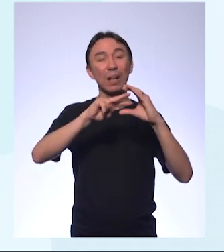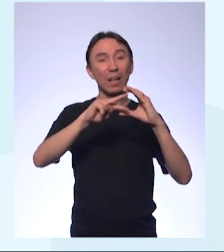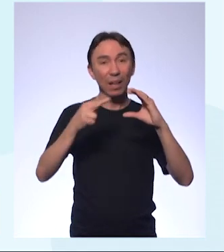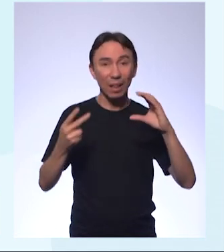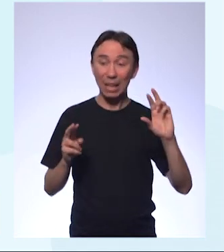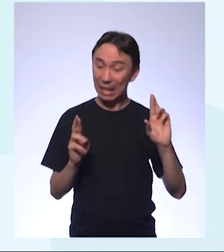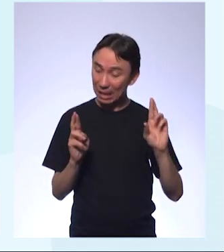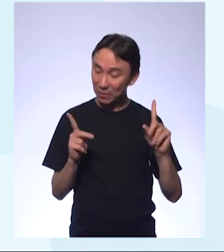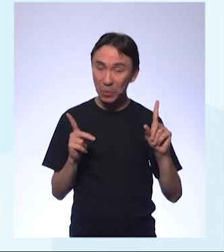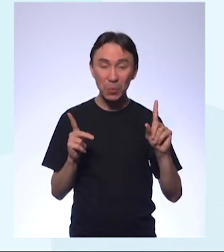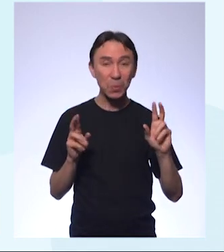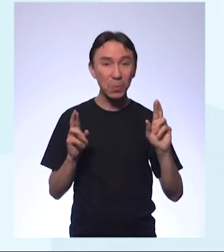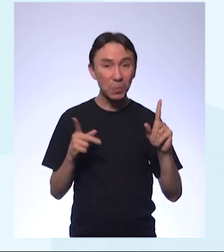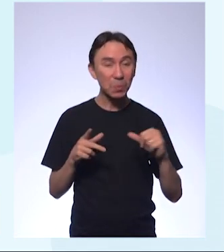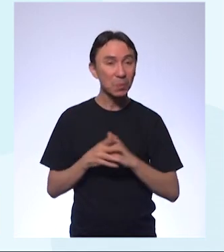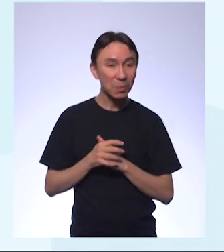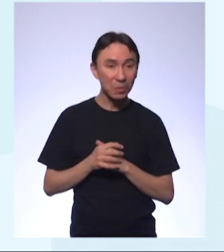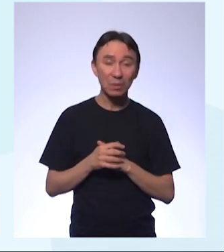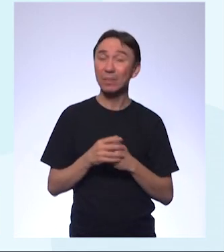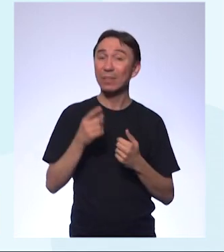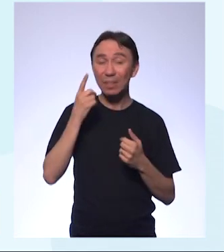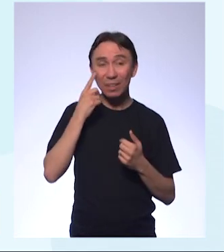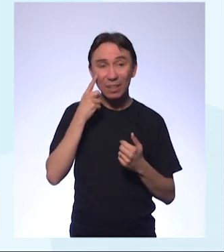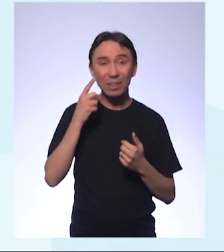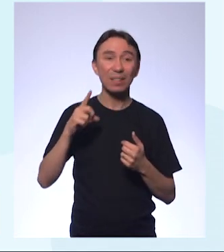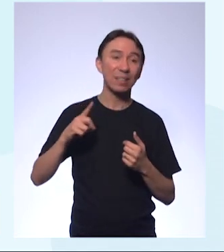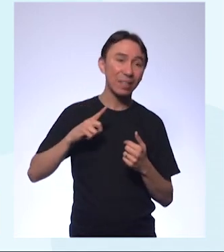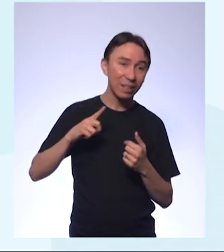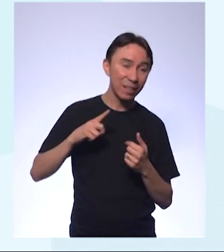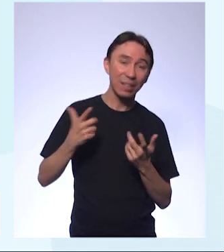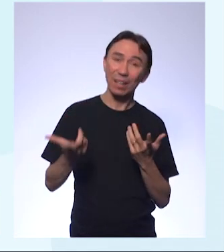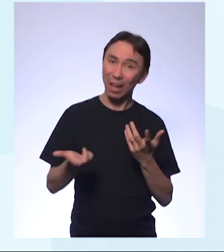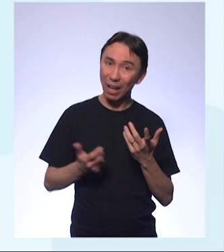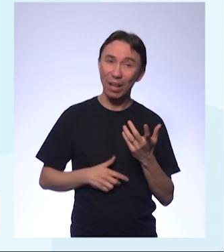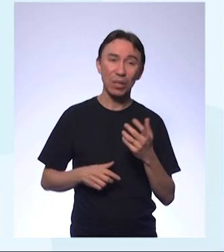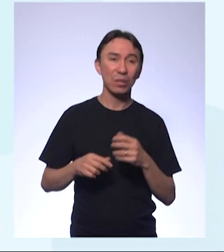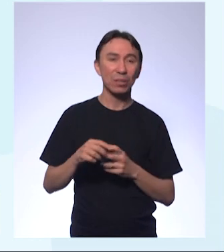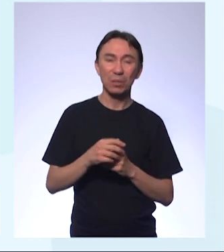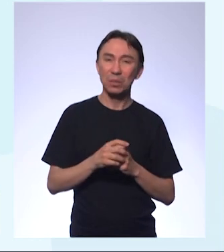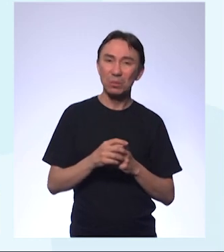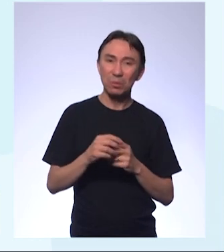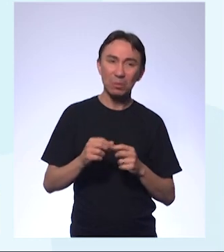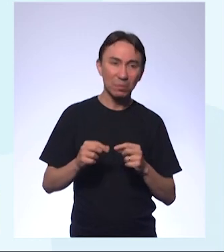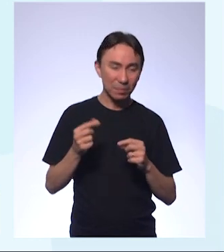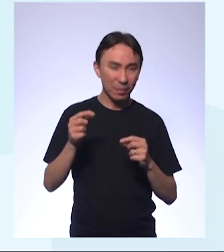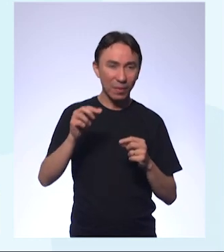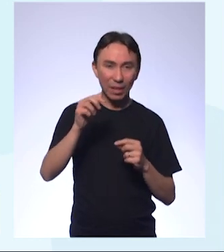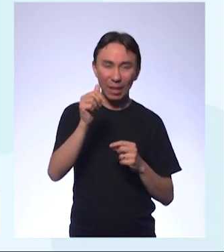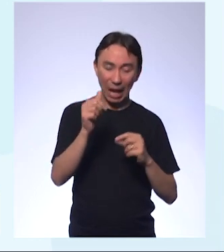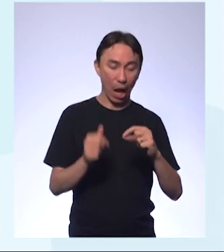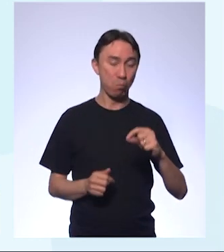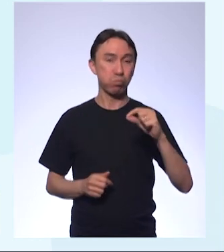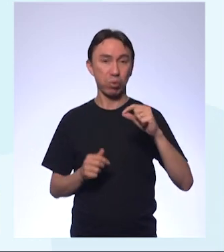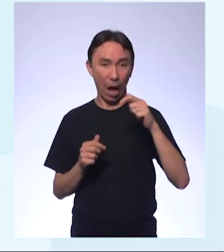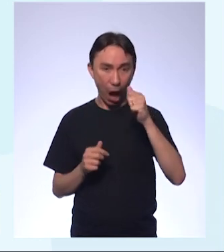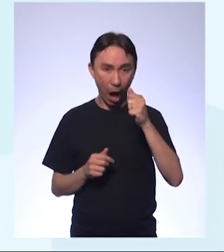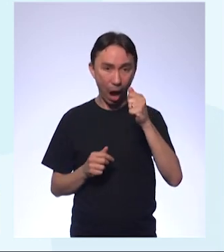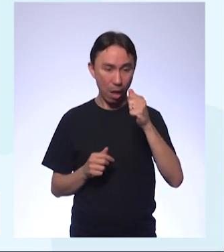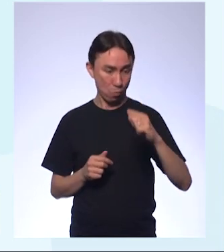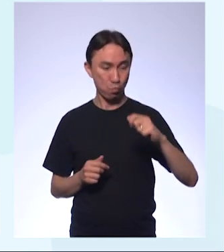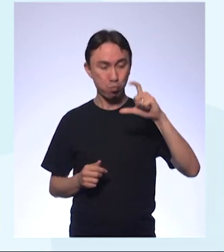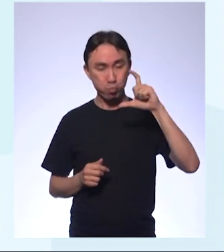vai manifestar aquela característica, né, dominante, já que ele tem ali o alelo azão, mas